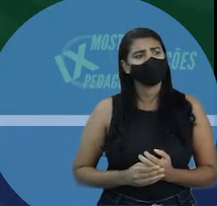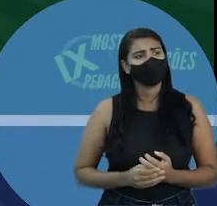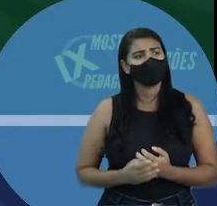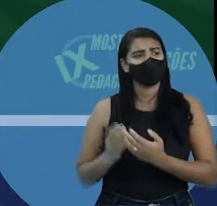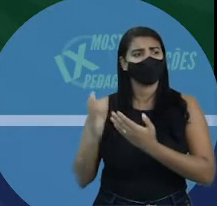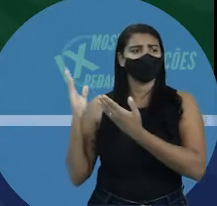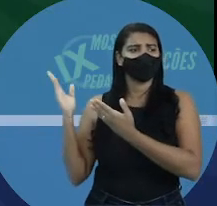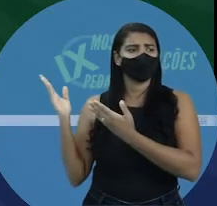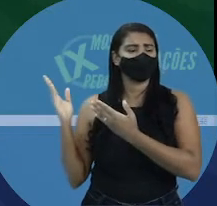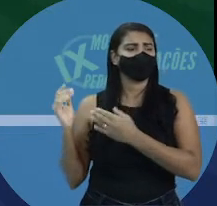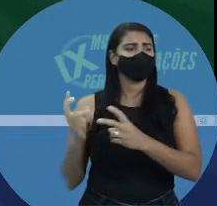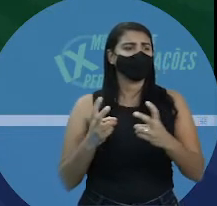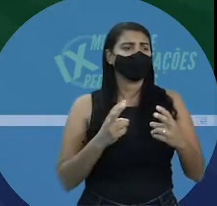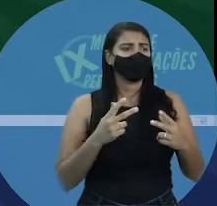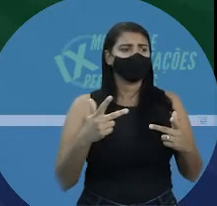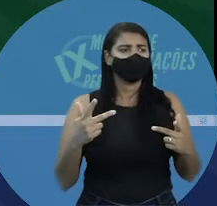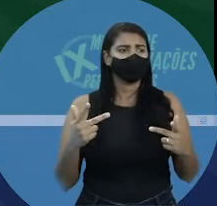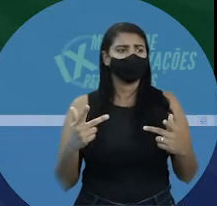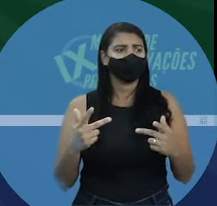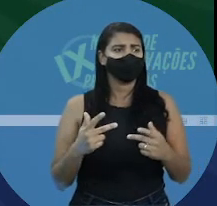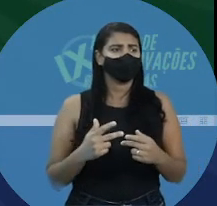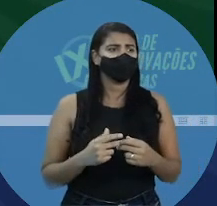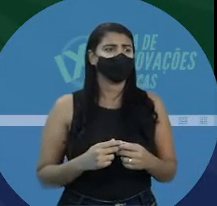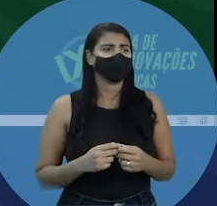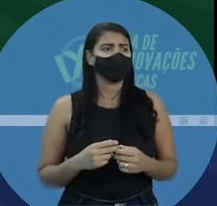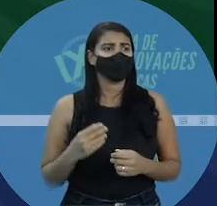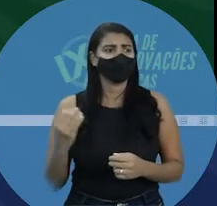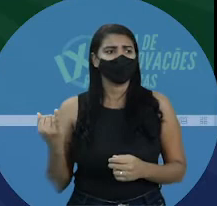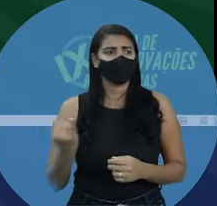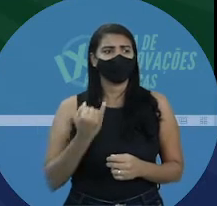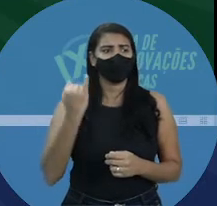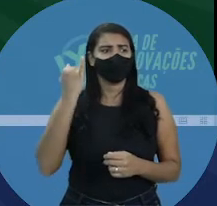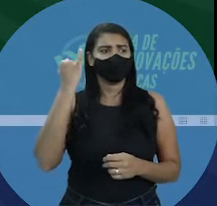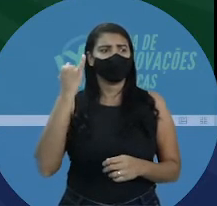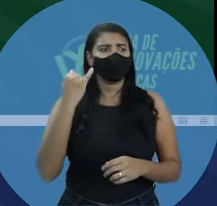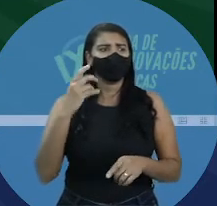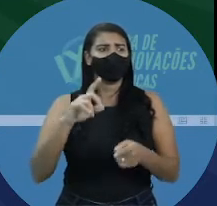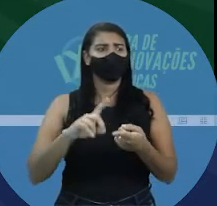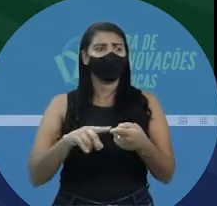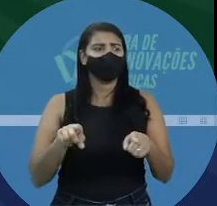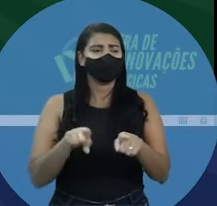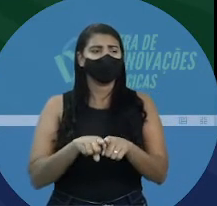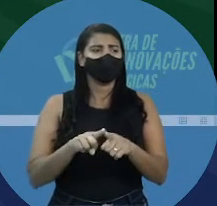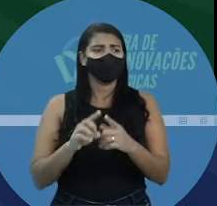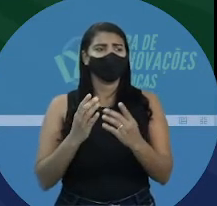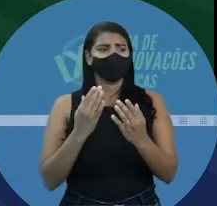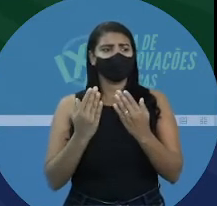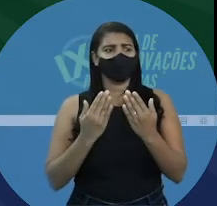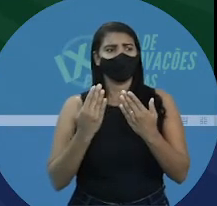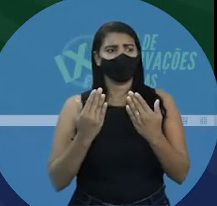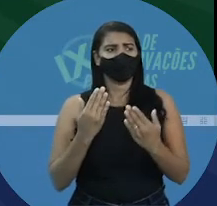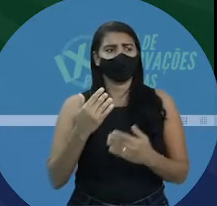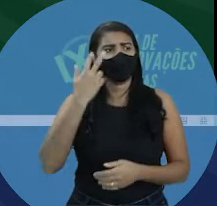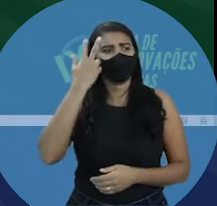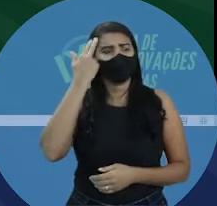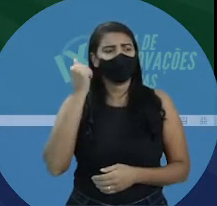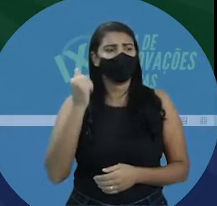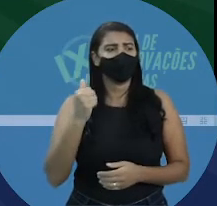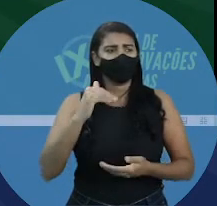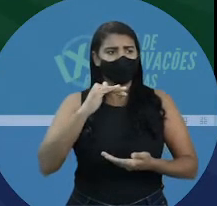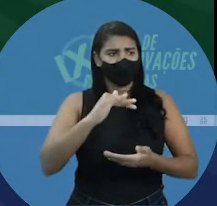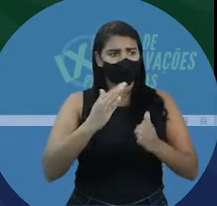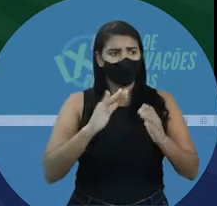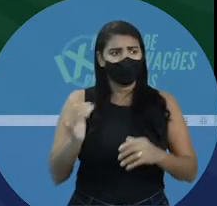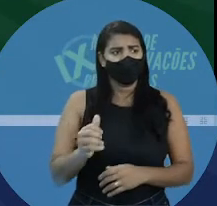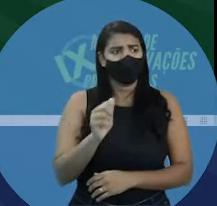Outra evidência também muito importante foi que, quando a gente compara, né, mesmo os jarros que não